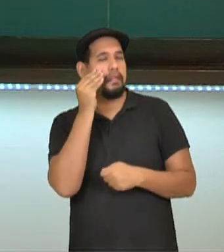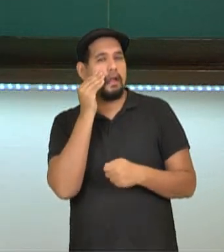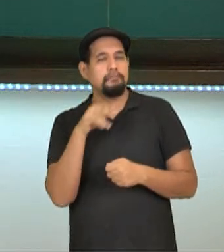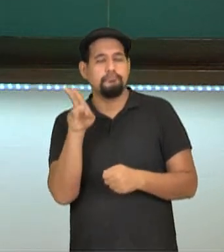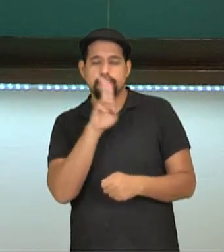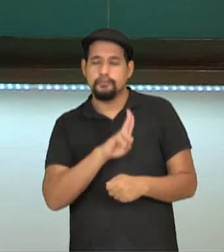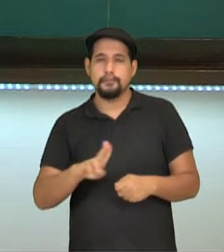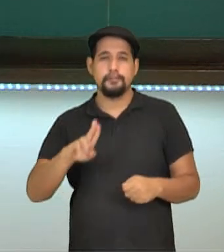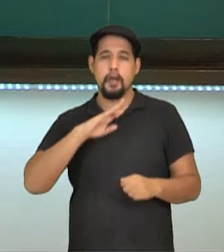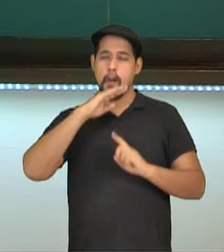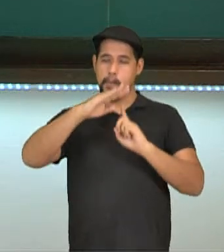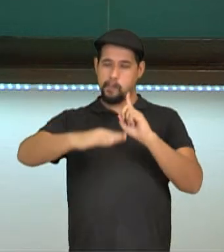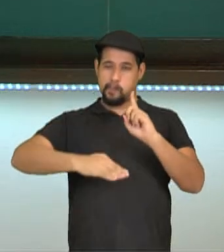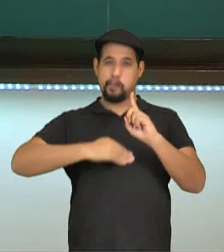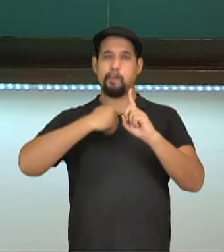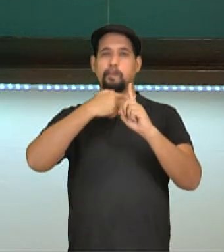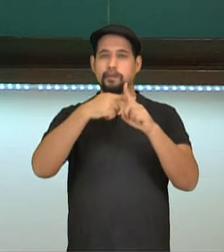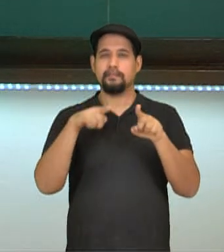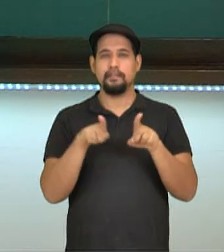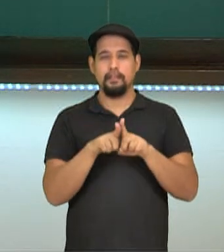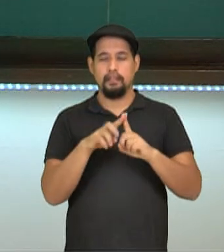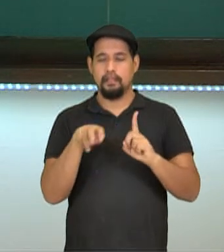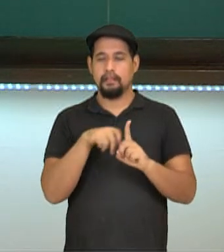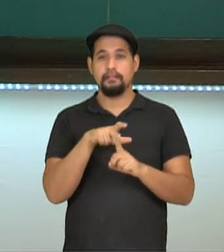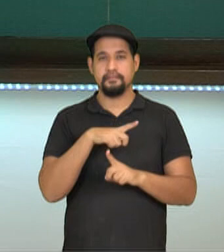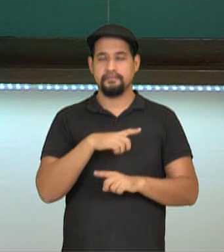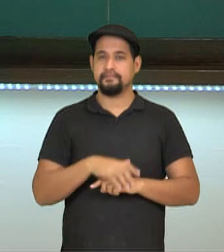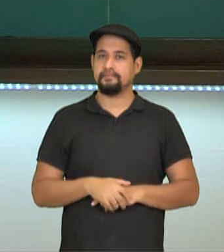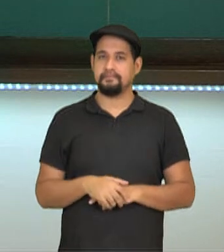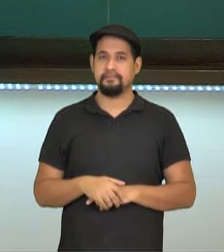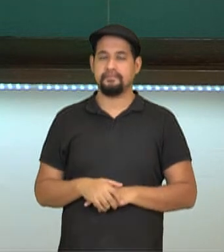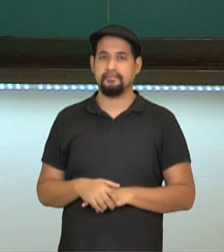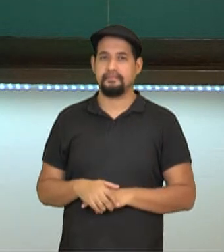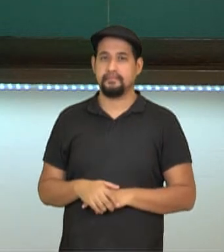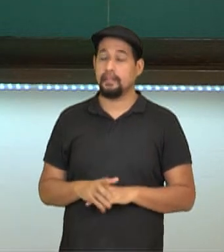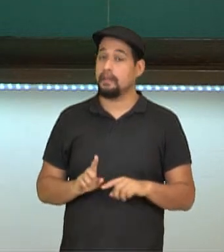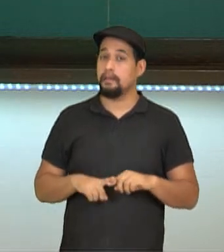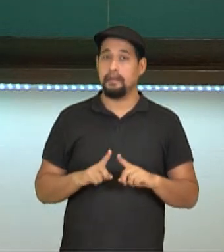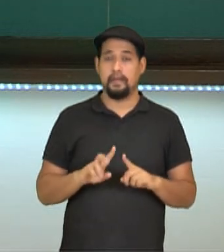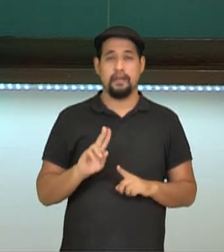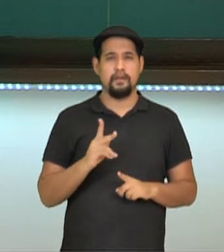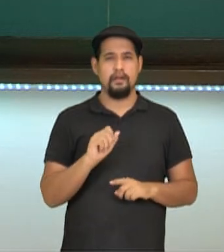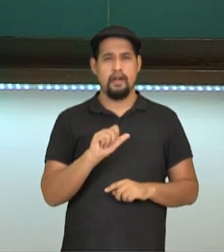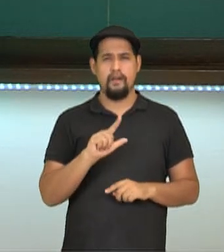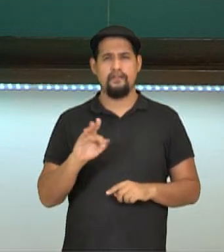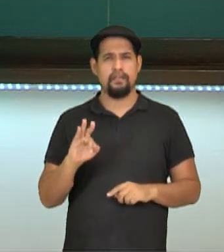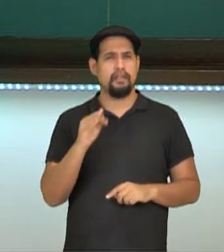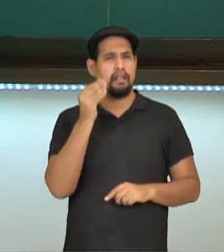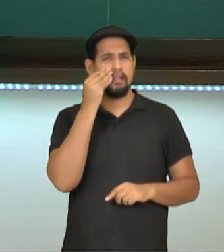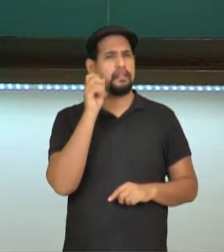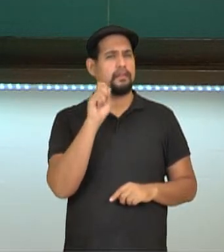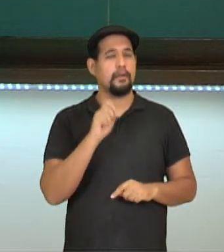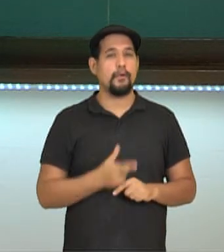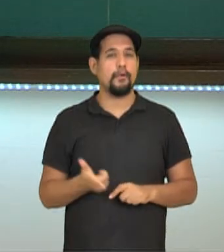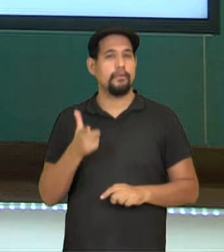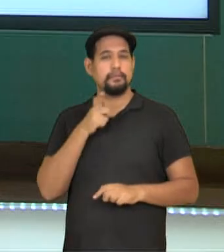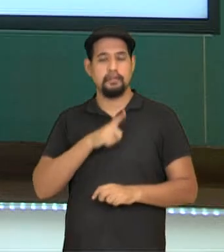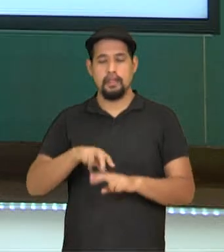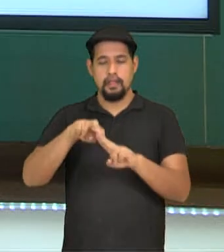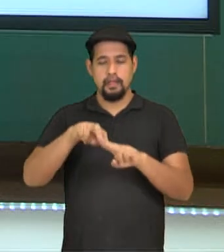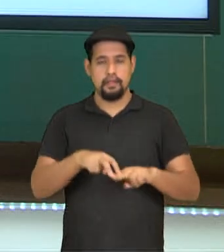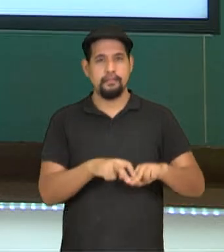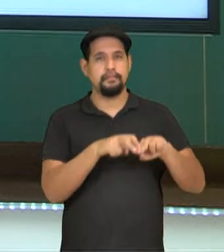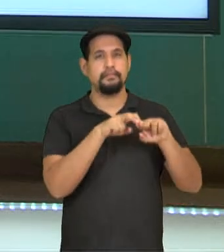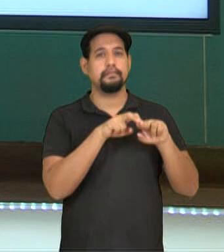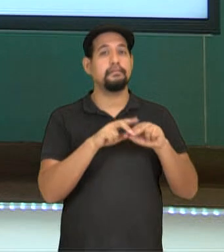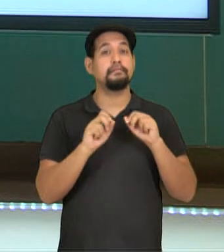explorar o máximo de obstáculos da pista. Já no half pipe, ele vai tentar conseguir uma manobra